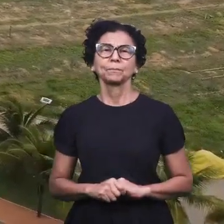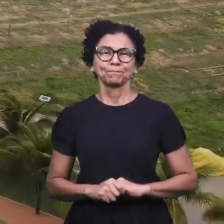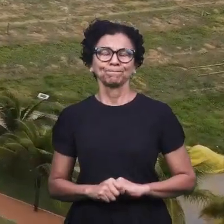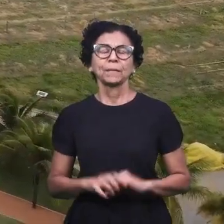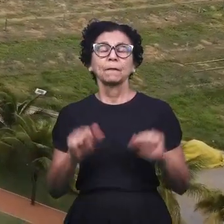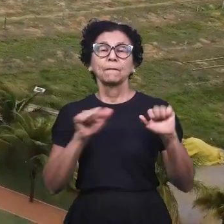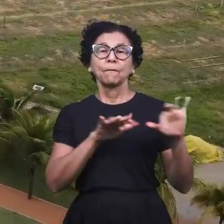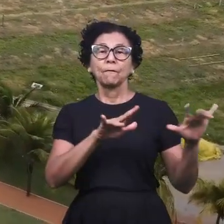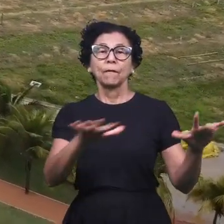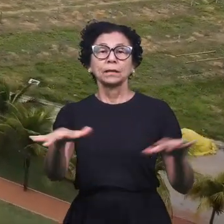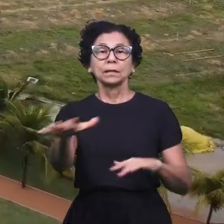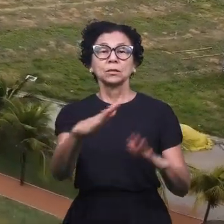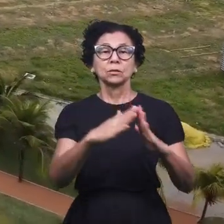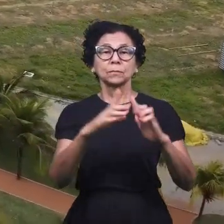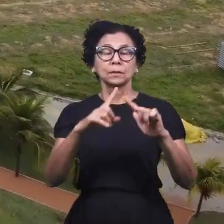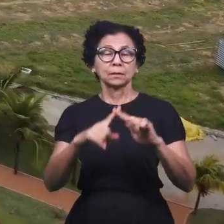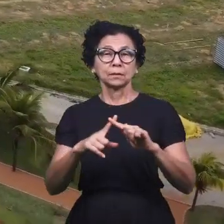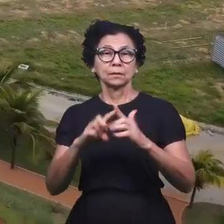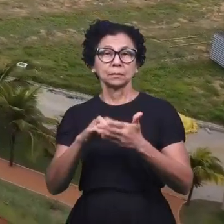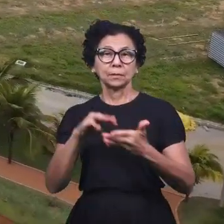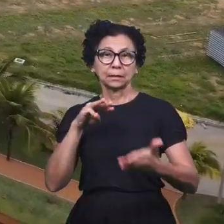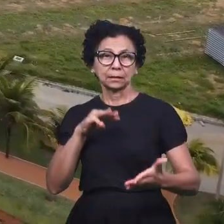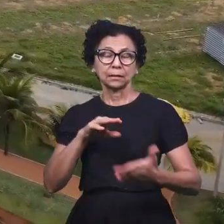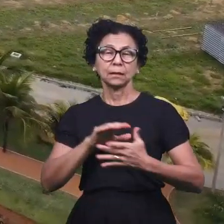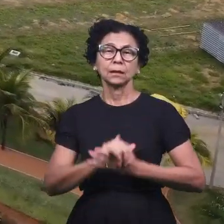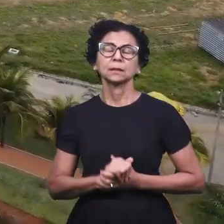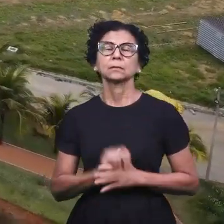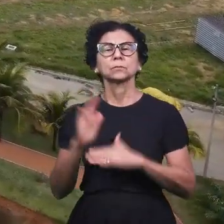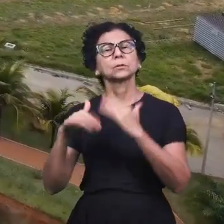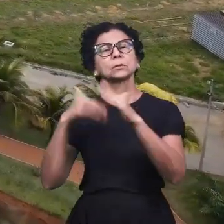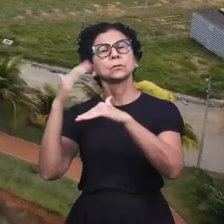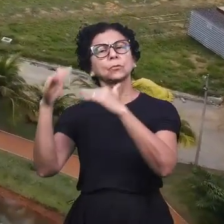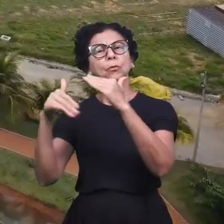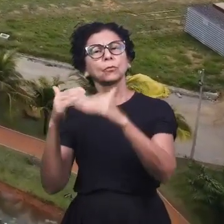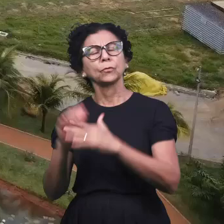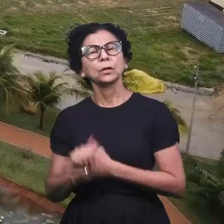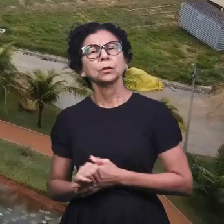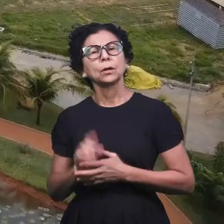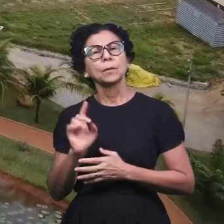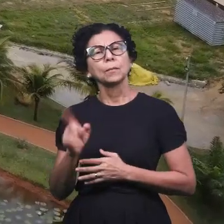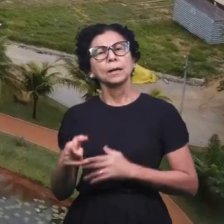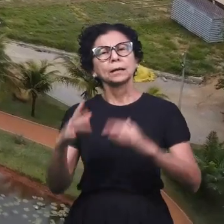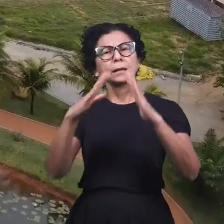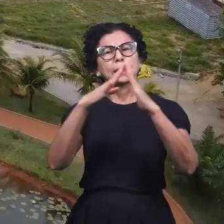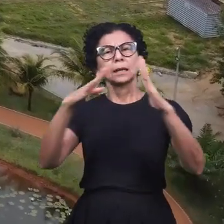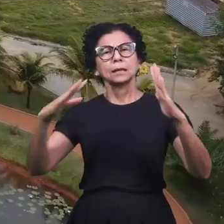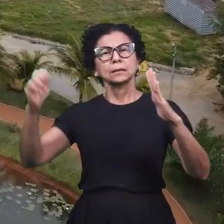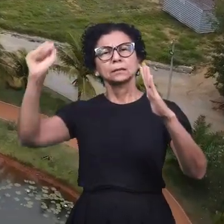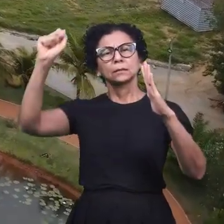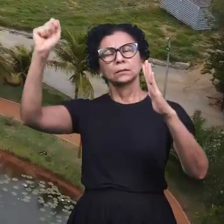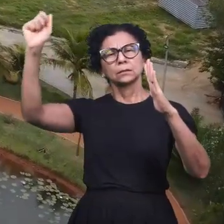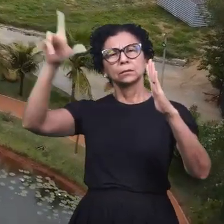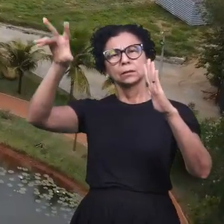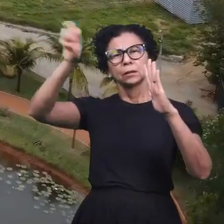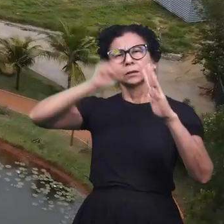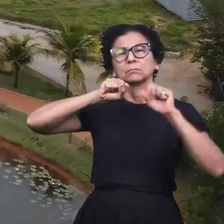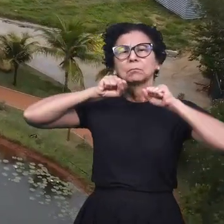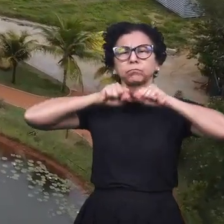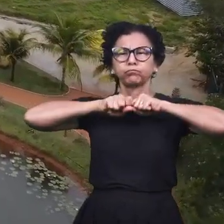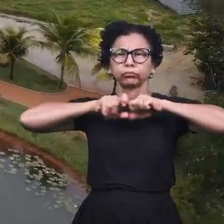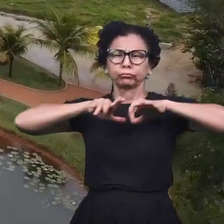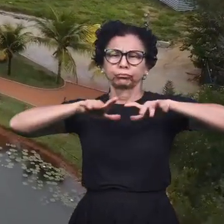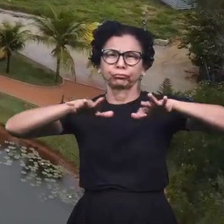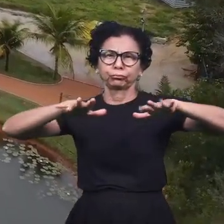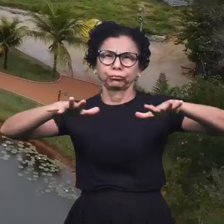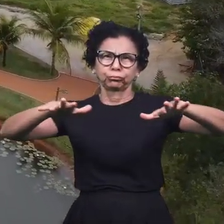que produz. O sistema elétrico da igreja foi desenvolvido para que a usina consiga transferir essa energia para a rede, que